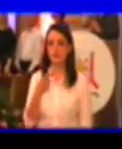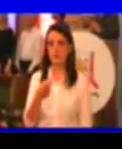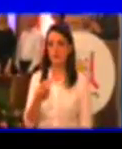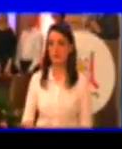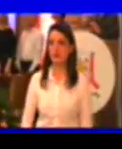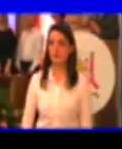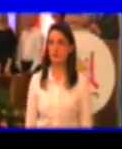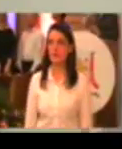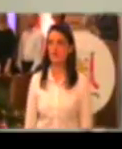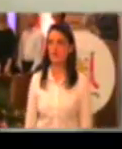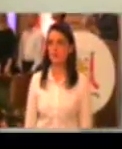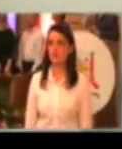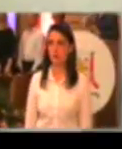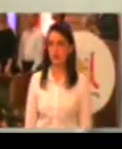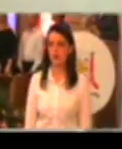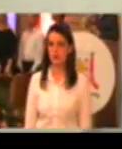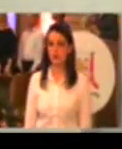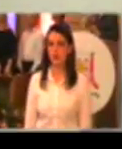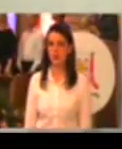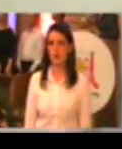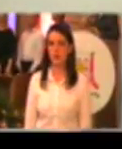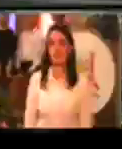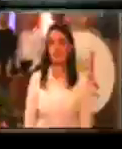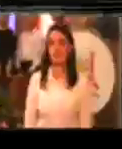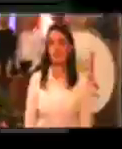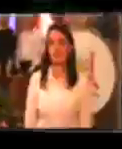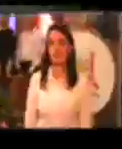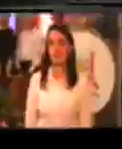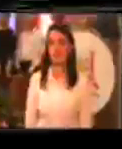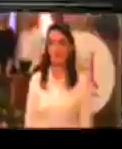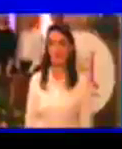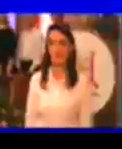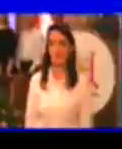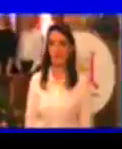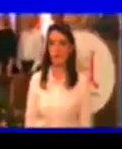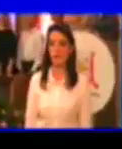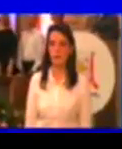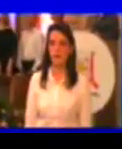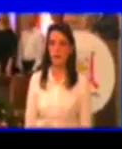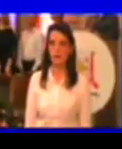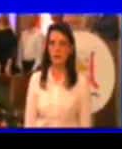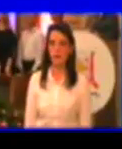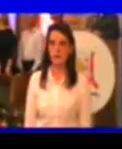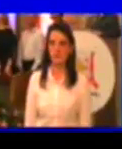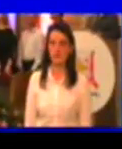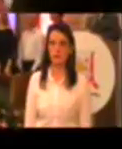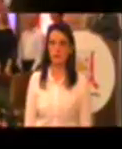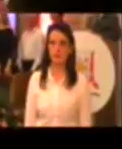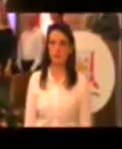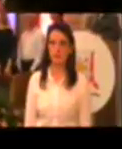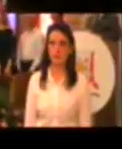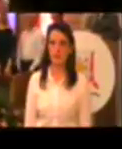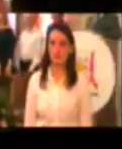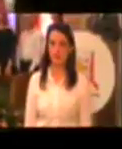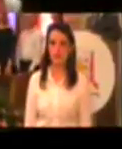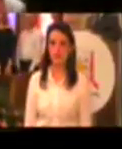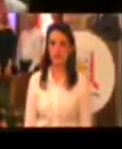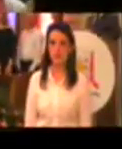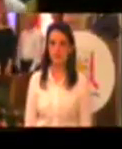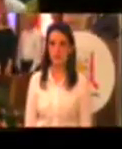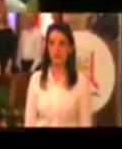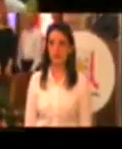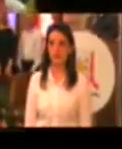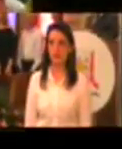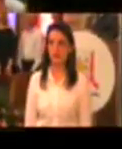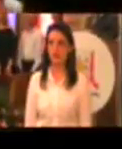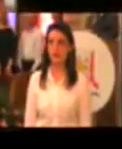Ouviram do Ipiranga as margens plácidas de um povo heróico, brado, retumbante,